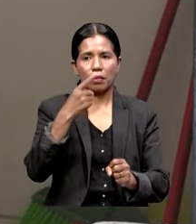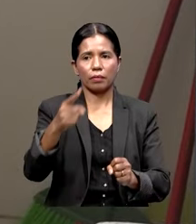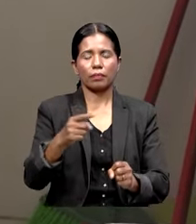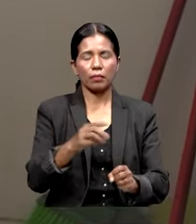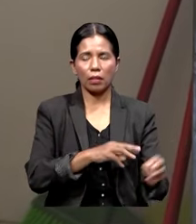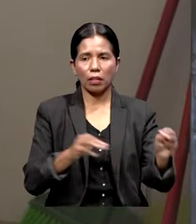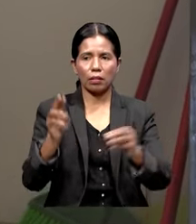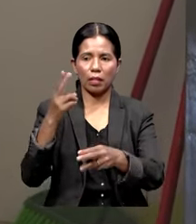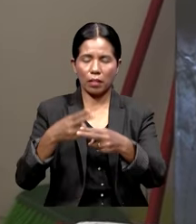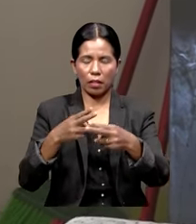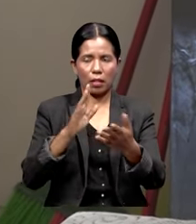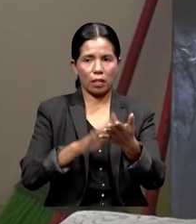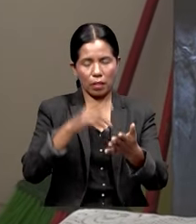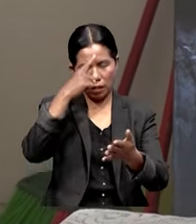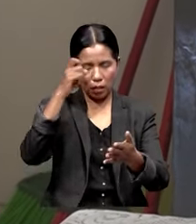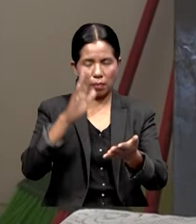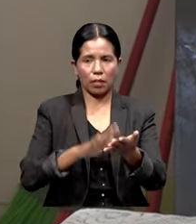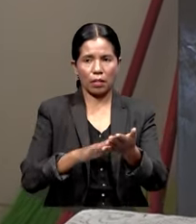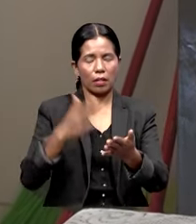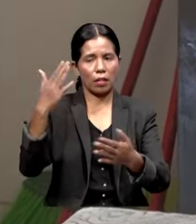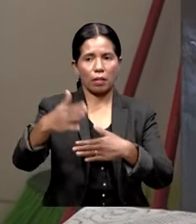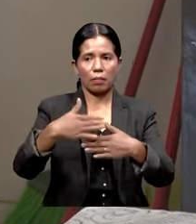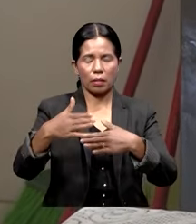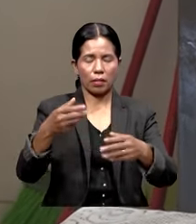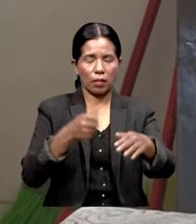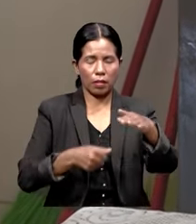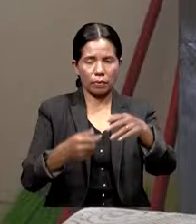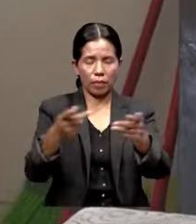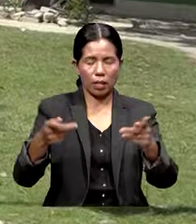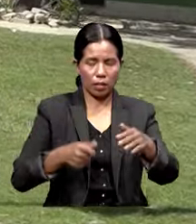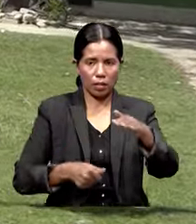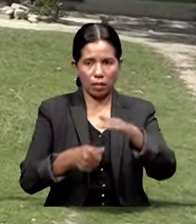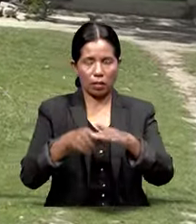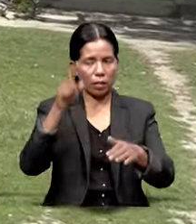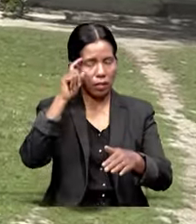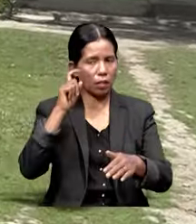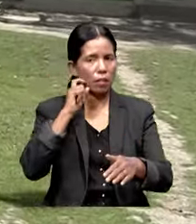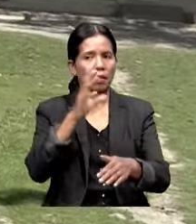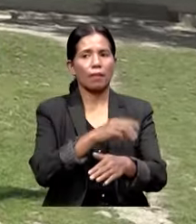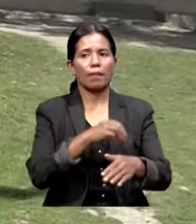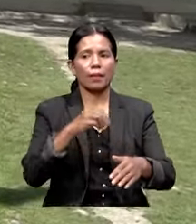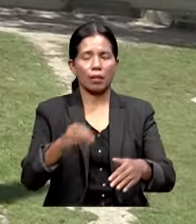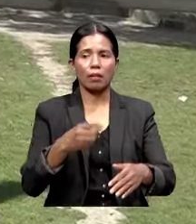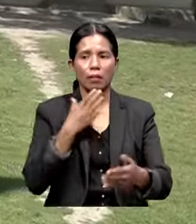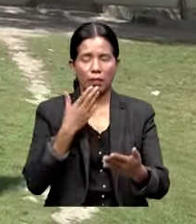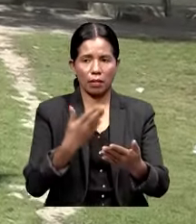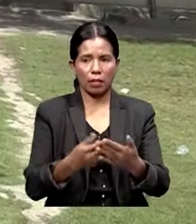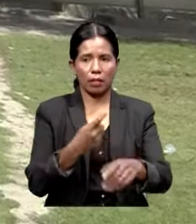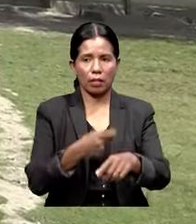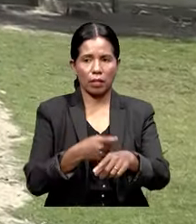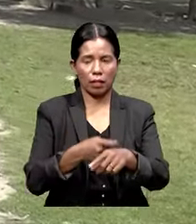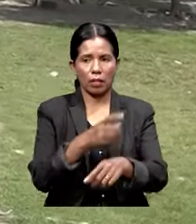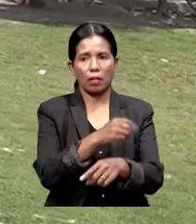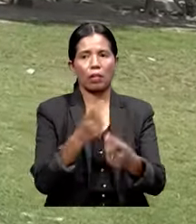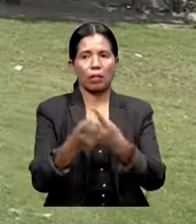muda nara na escola, também a escola refere, localiza basic abrigo com a super fatal líder resistência Xanana Guzmão e a tempo luta